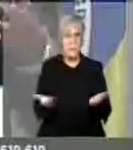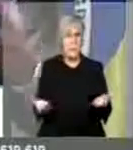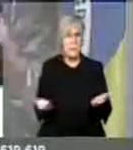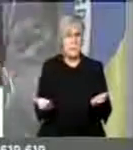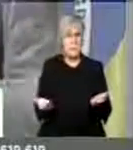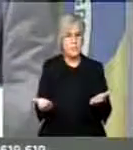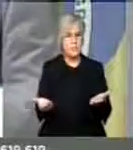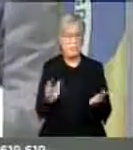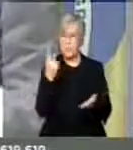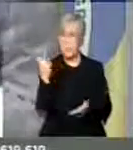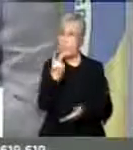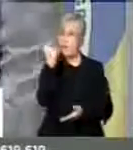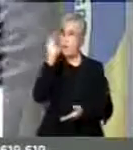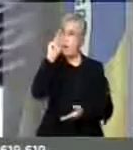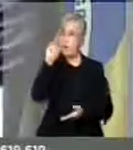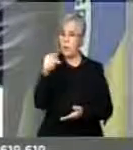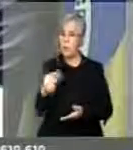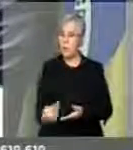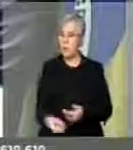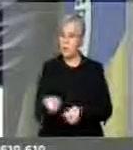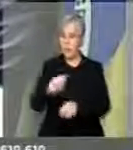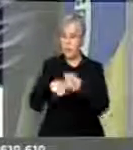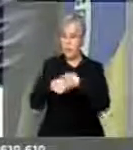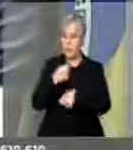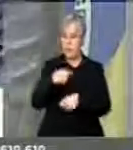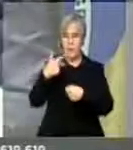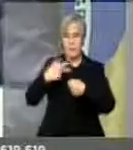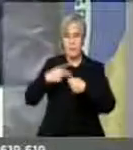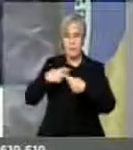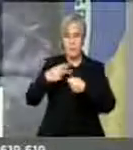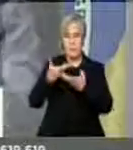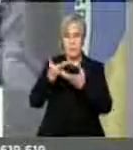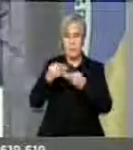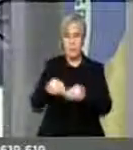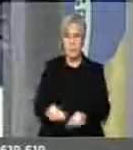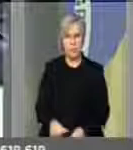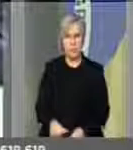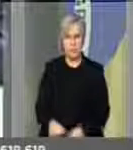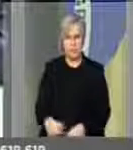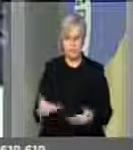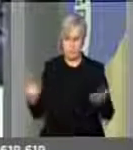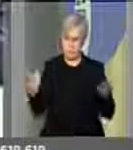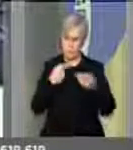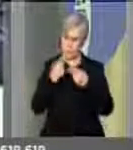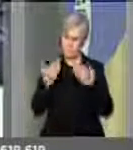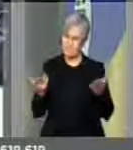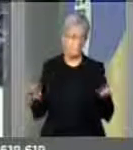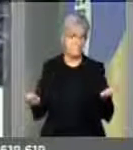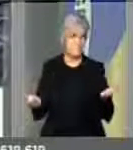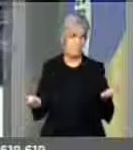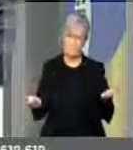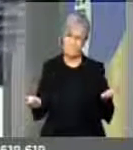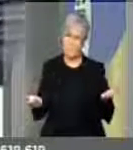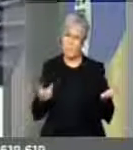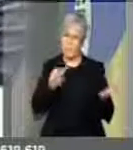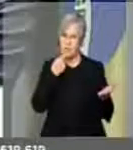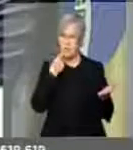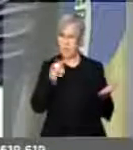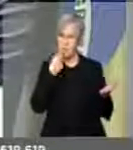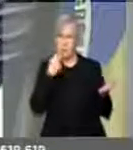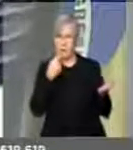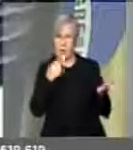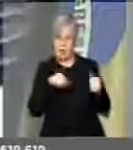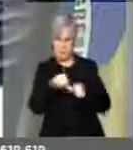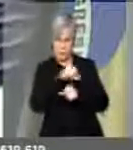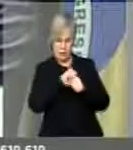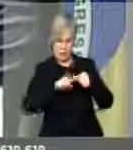não valendo mais nada no mercado de petróleo. E vim aqui, pelo amor de Deus, falar de privatização